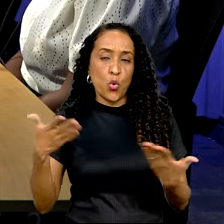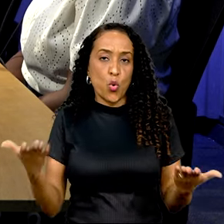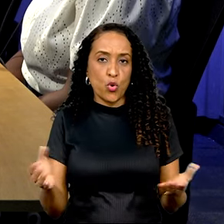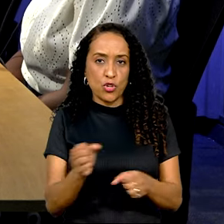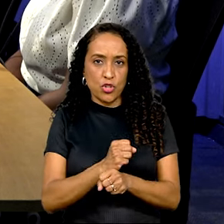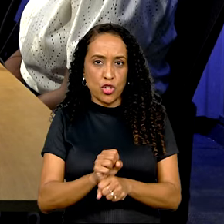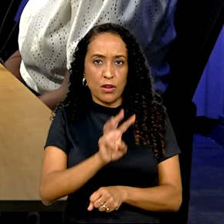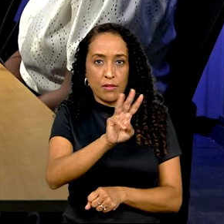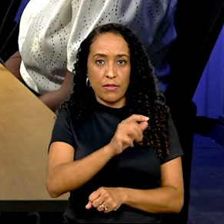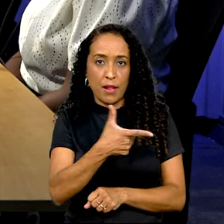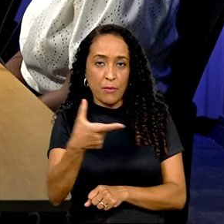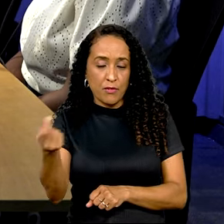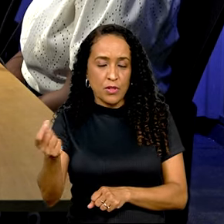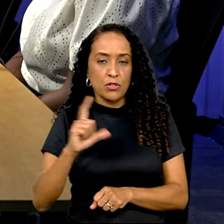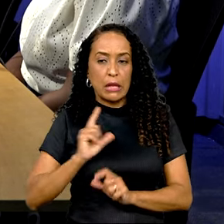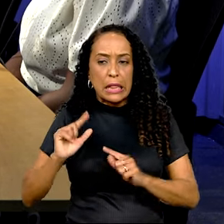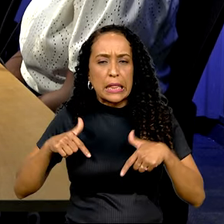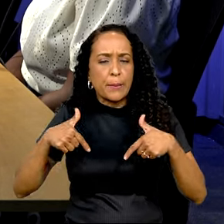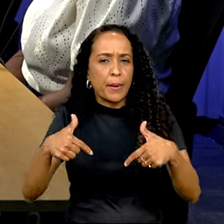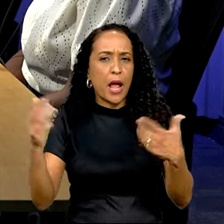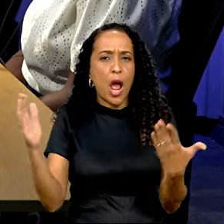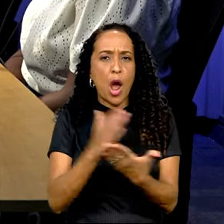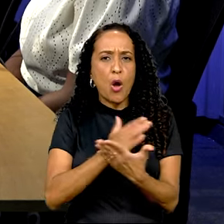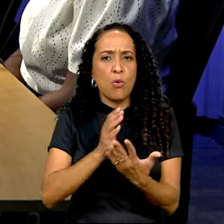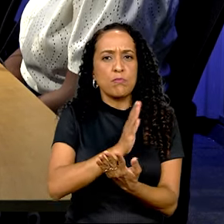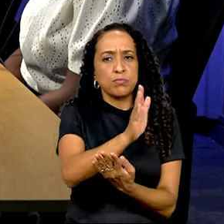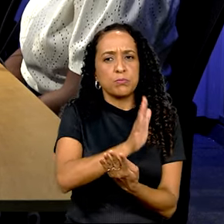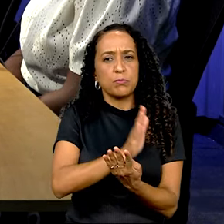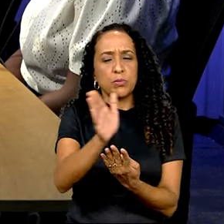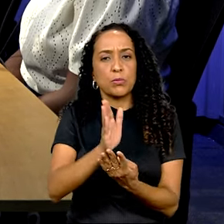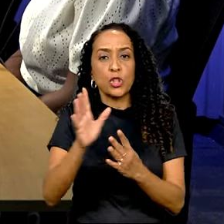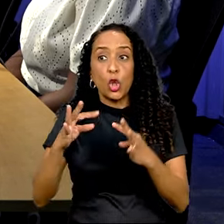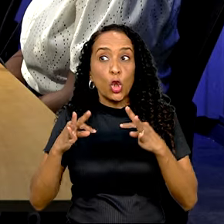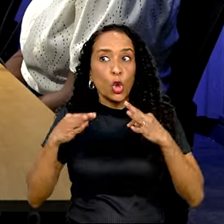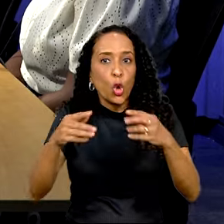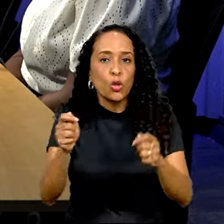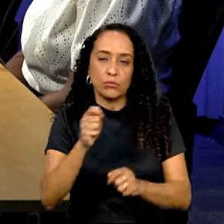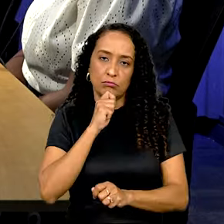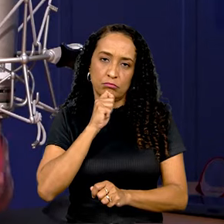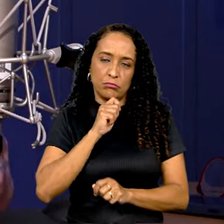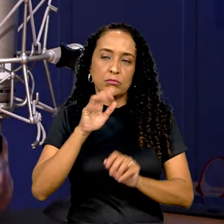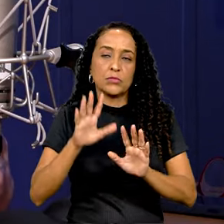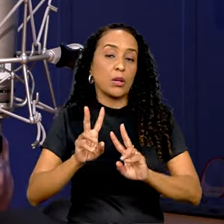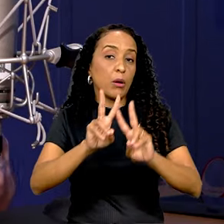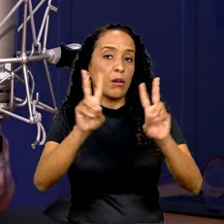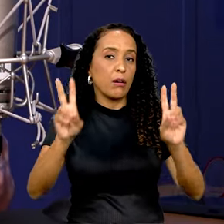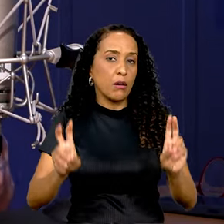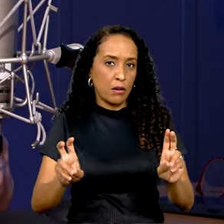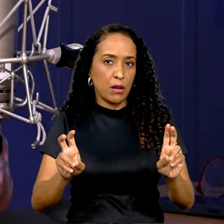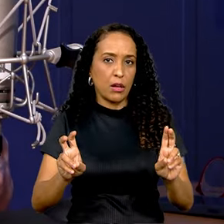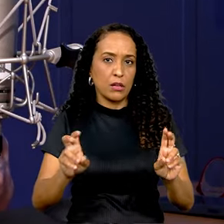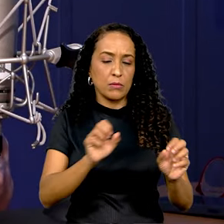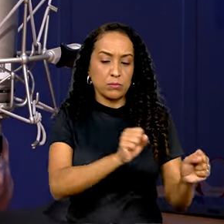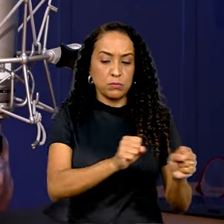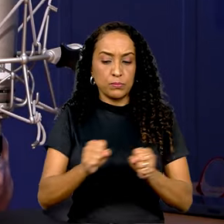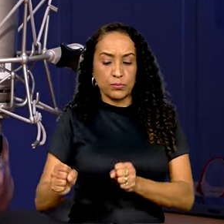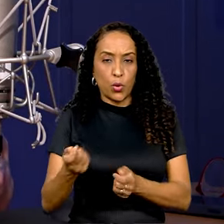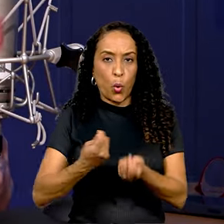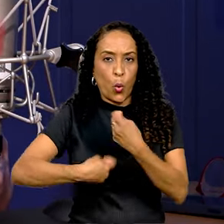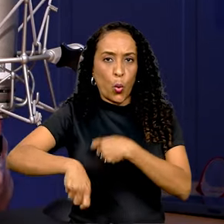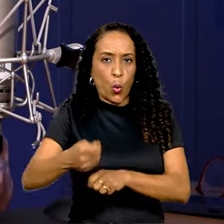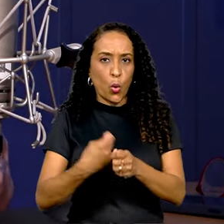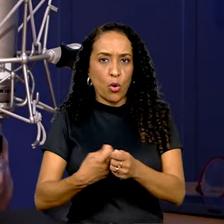no W20 a gente tá trabalhando algumas dimensões mas elas não são todas tá então a questão do empoderamento